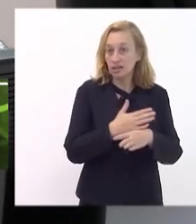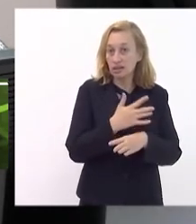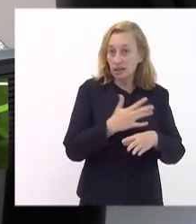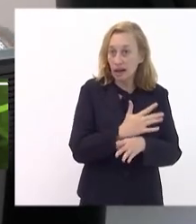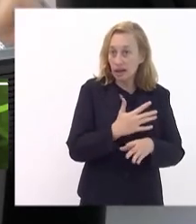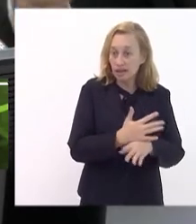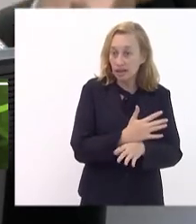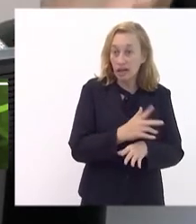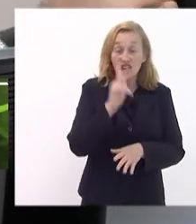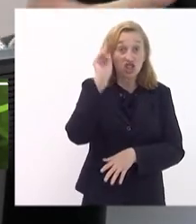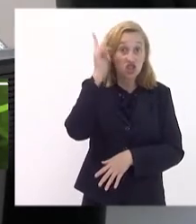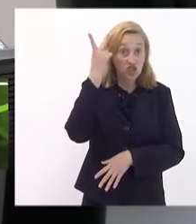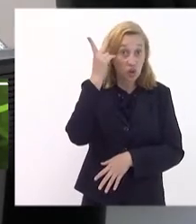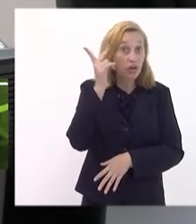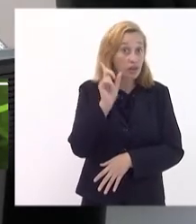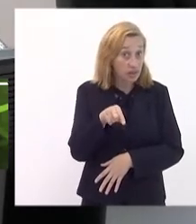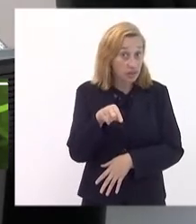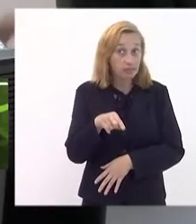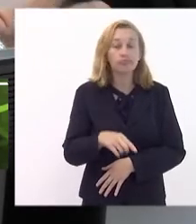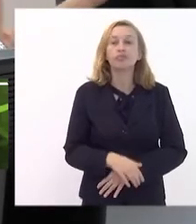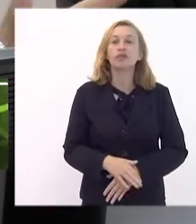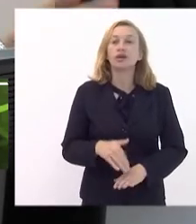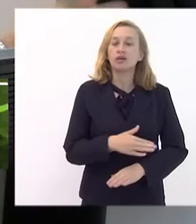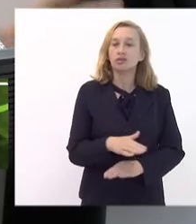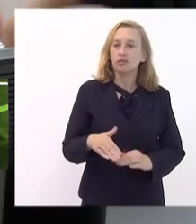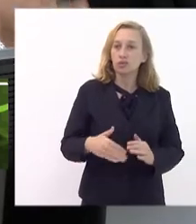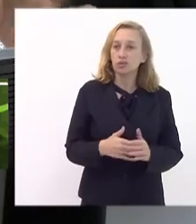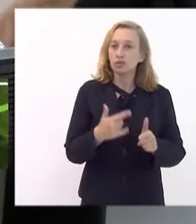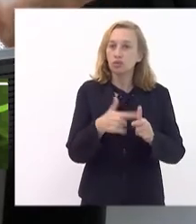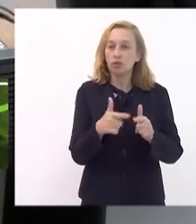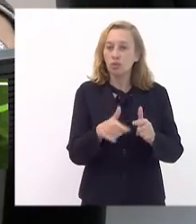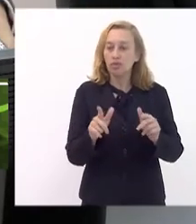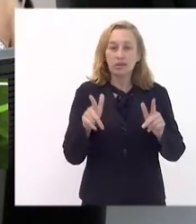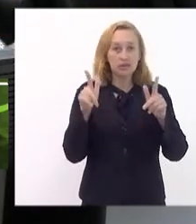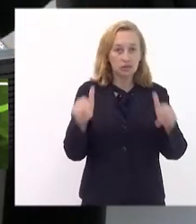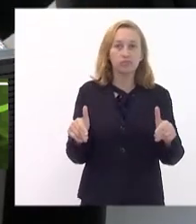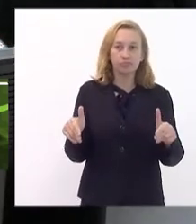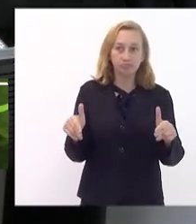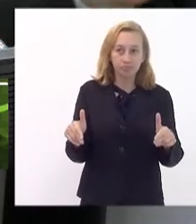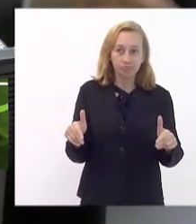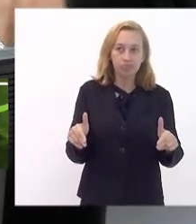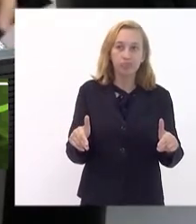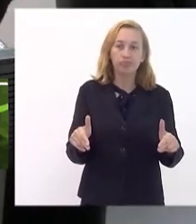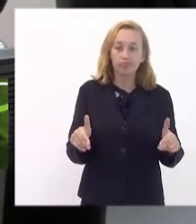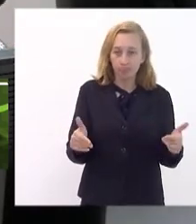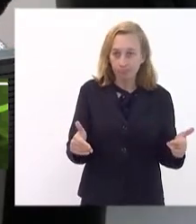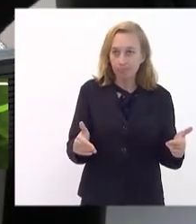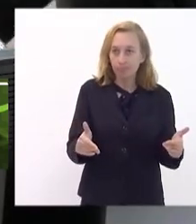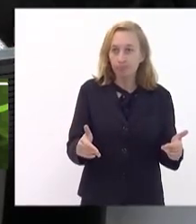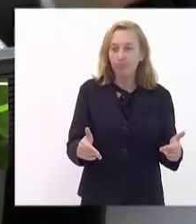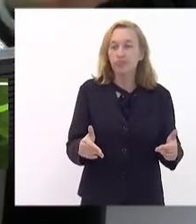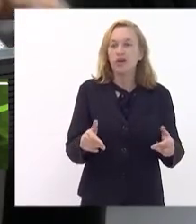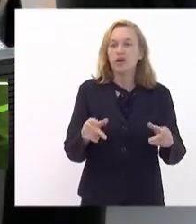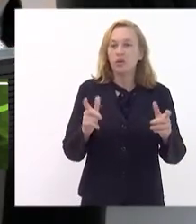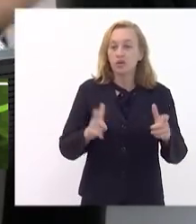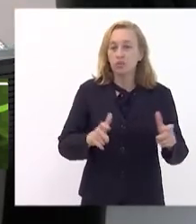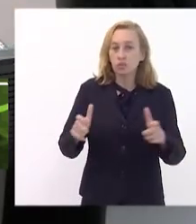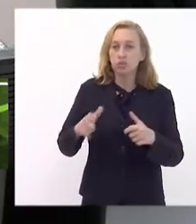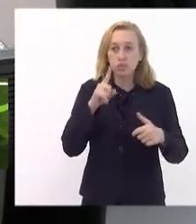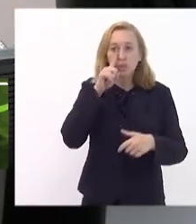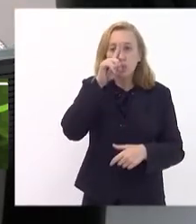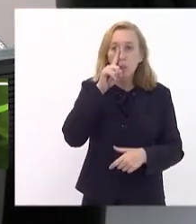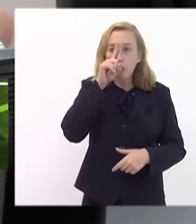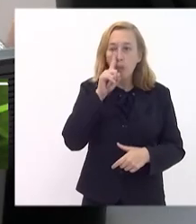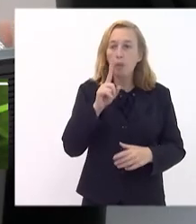a cidade histórica, né? E todos com os mesmos problemas. As encostas tomadas, área de risco nas encostas, quer